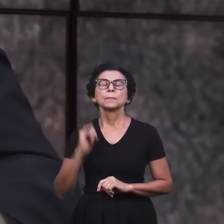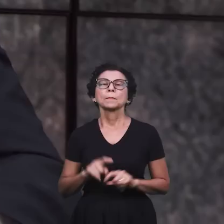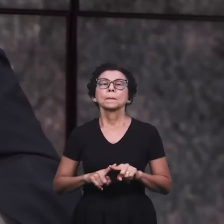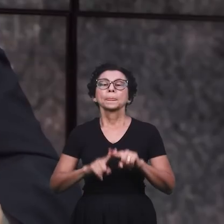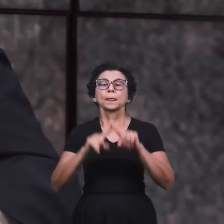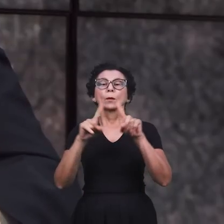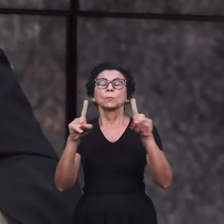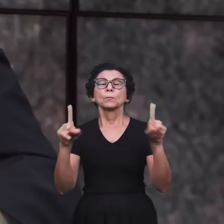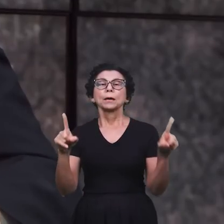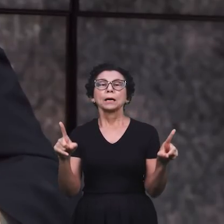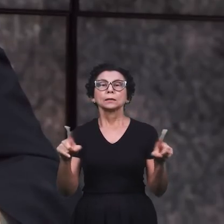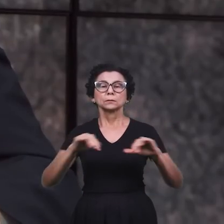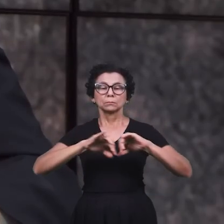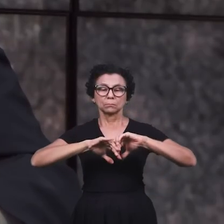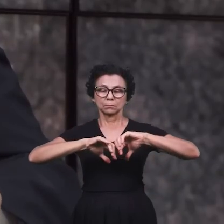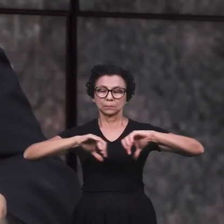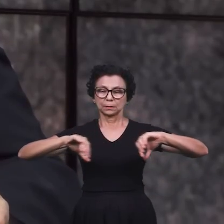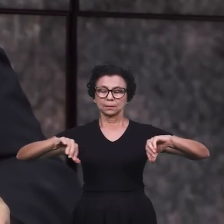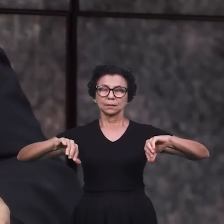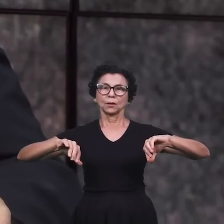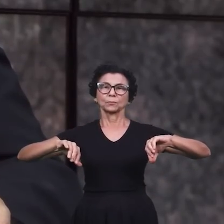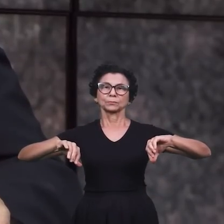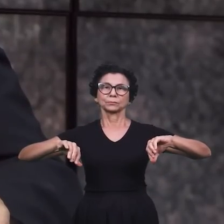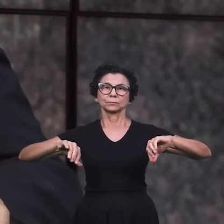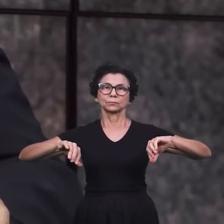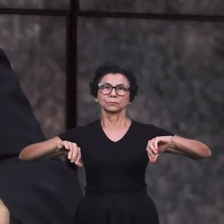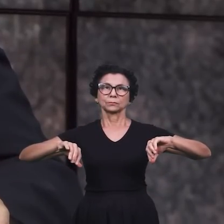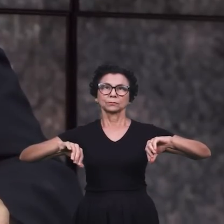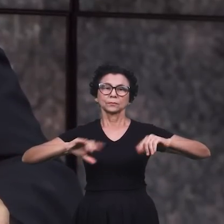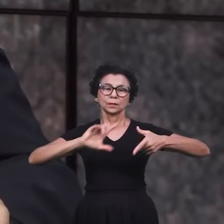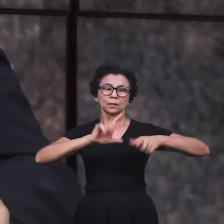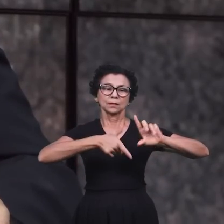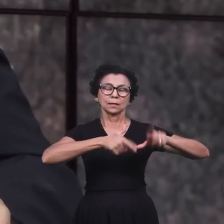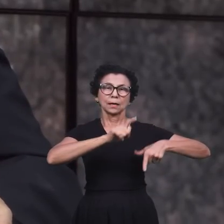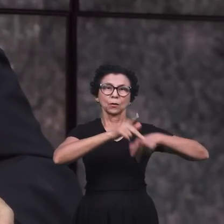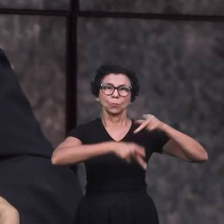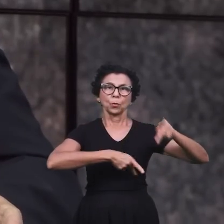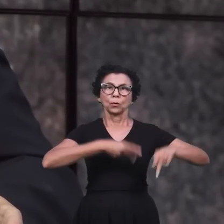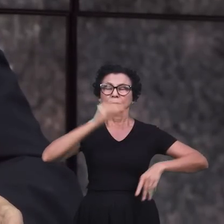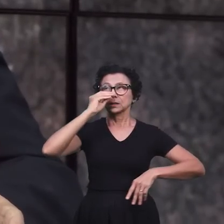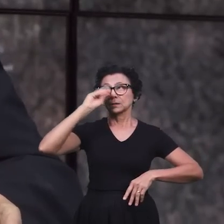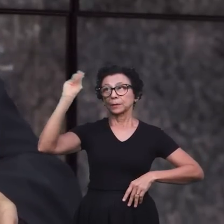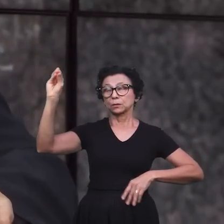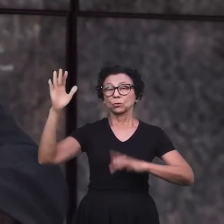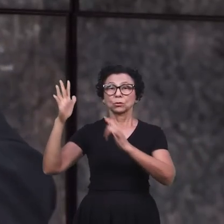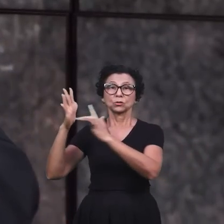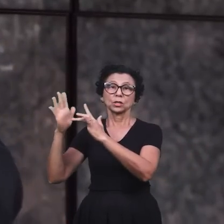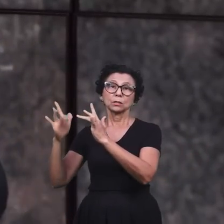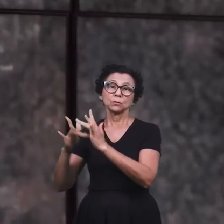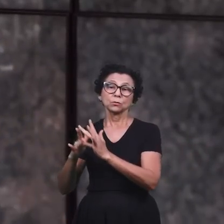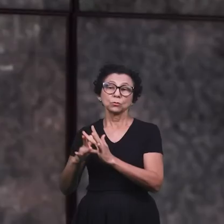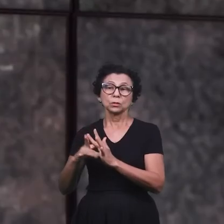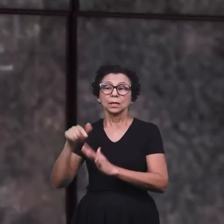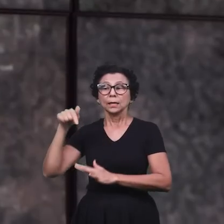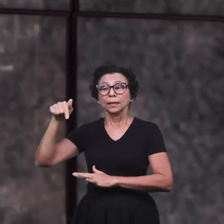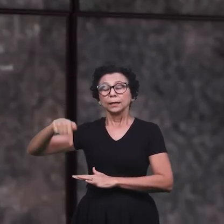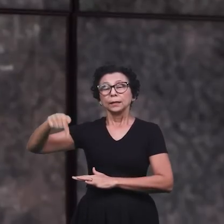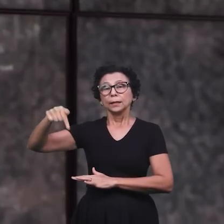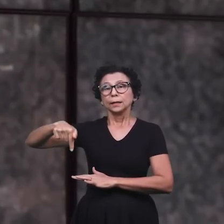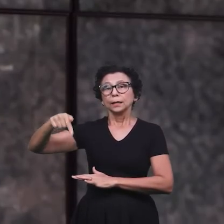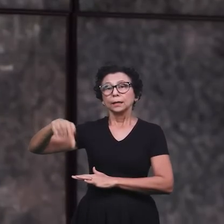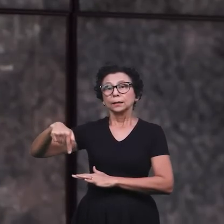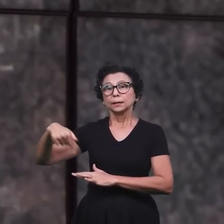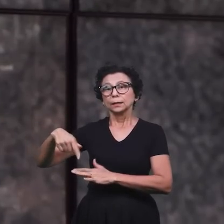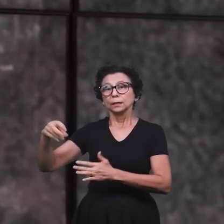profeticamente uma divisão entre Israel, que foi rejeitado, e entre a nova aliança estendida